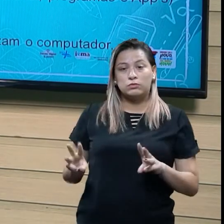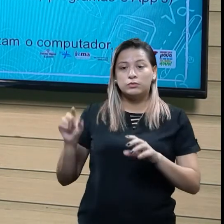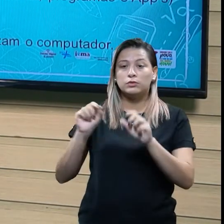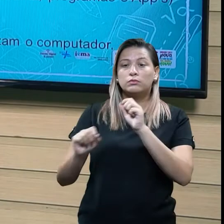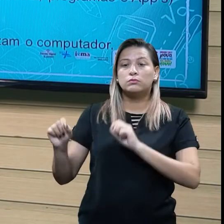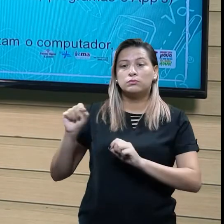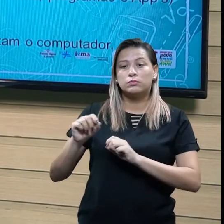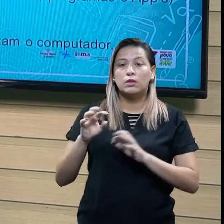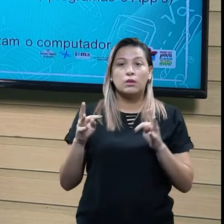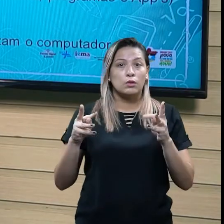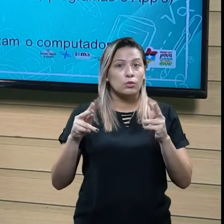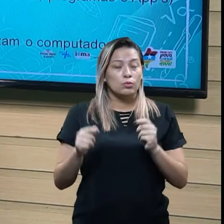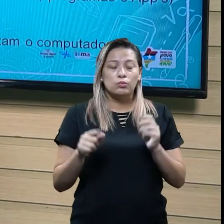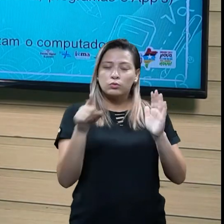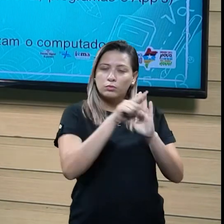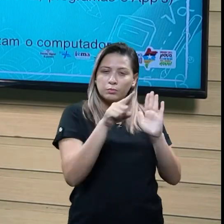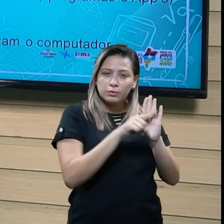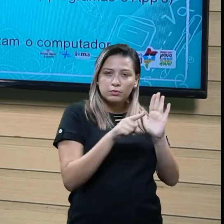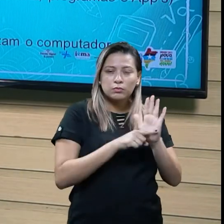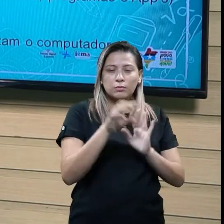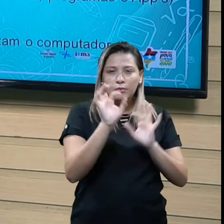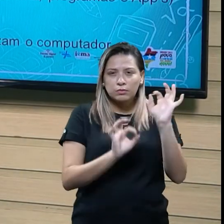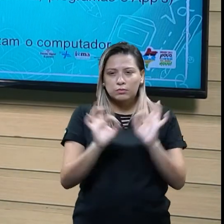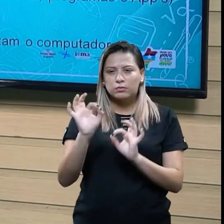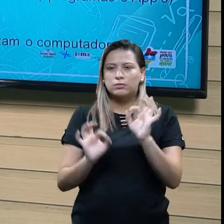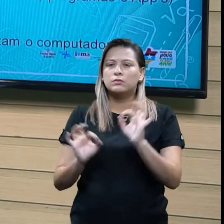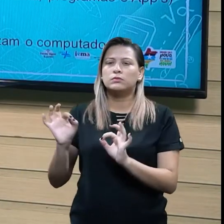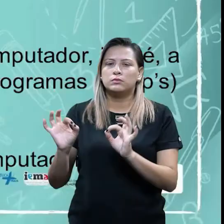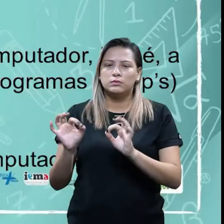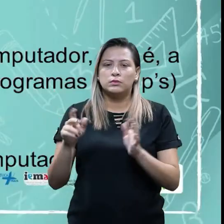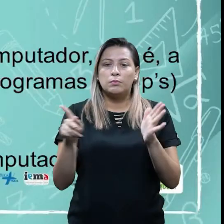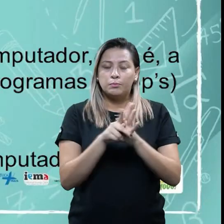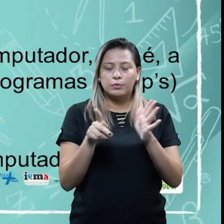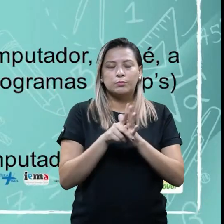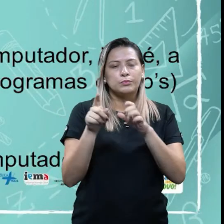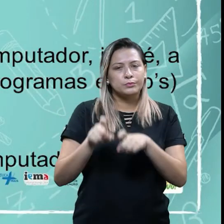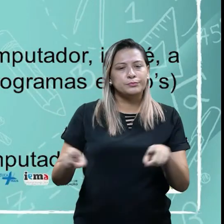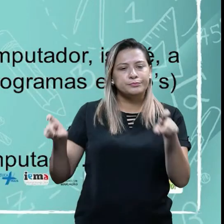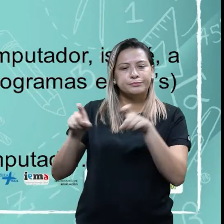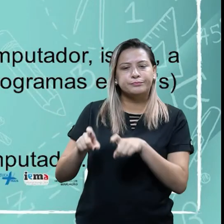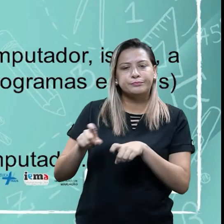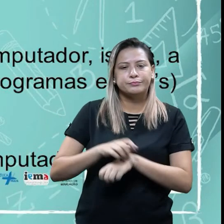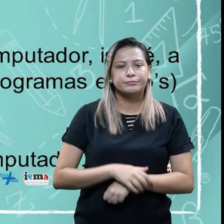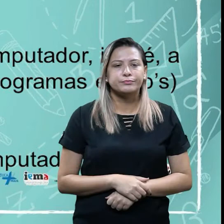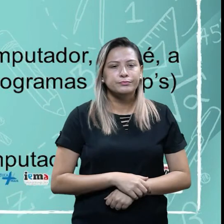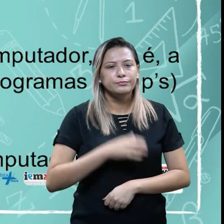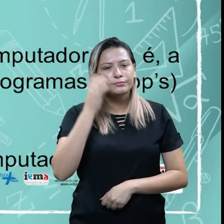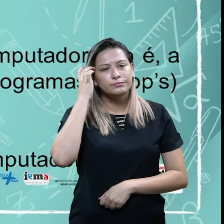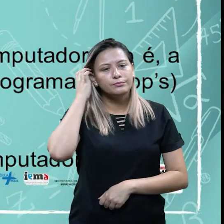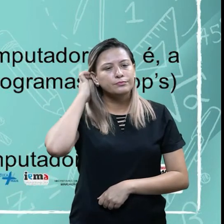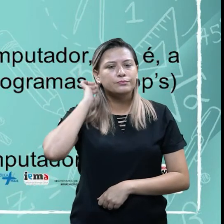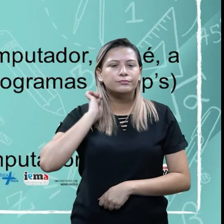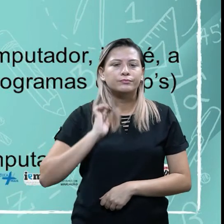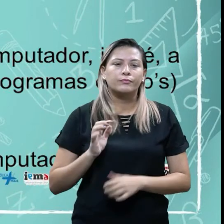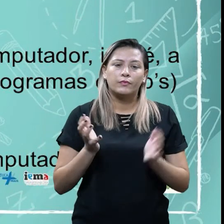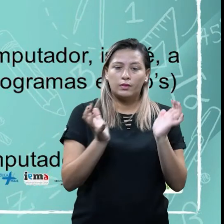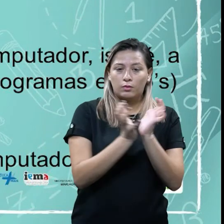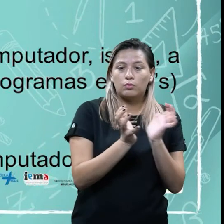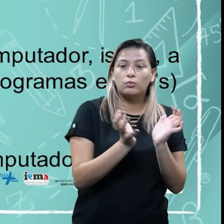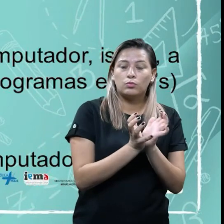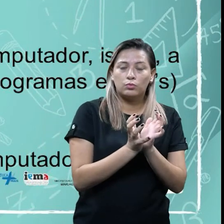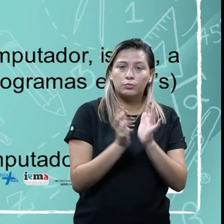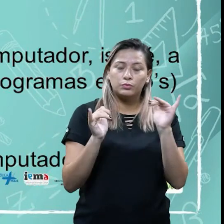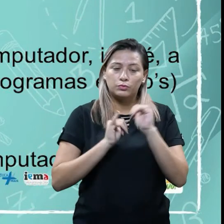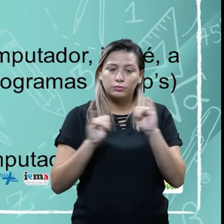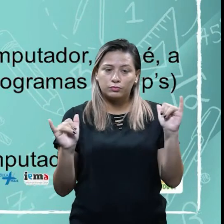é programado, que são os programas do computador. O software é um conjunto de instruções que